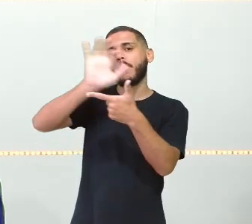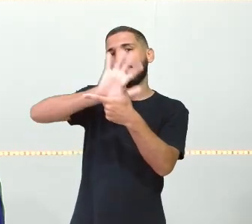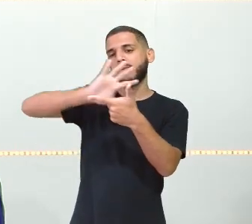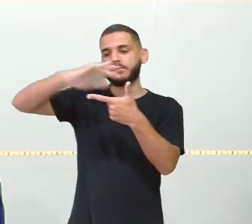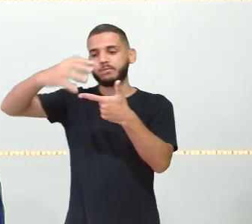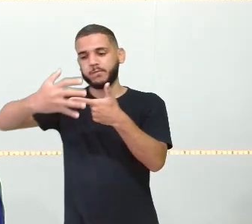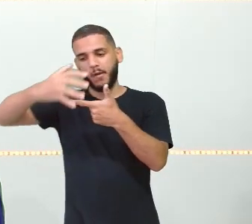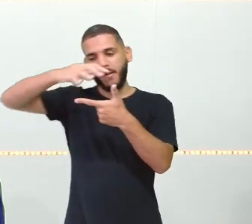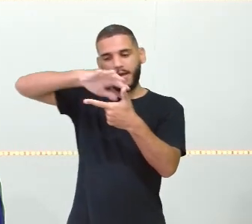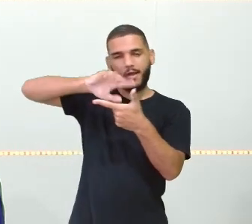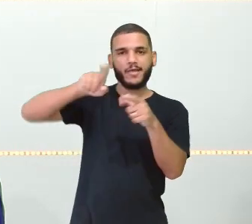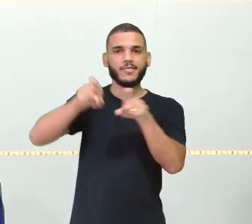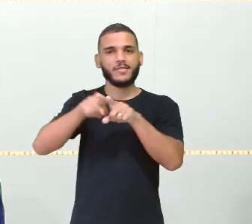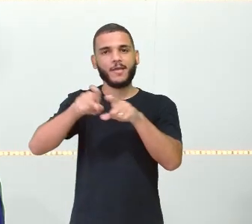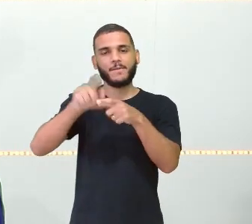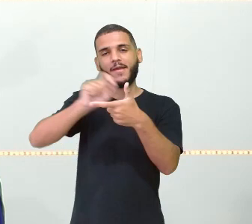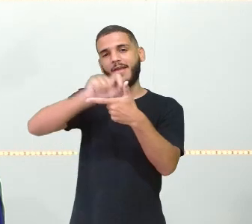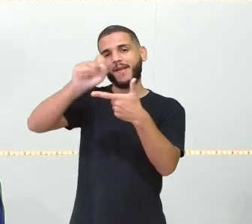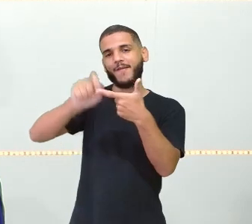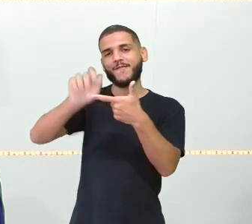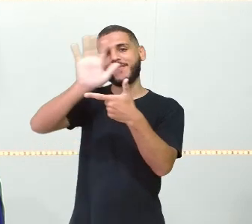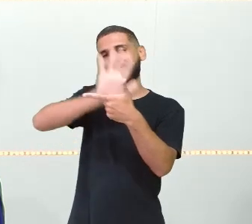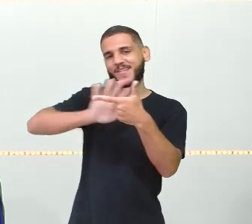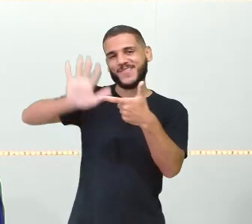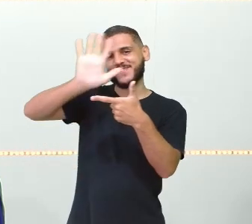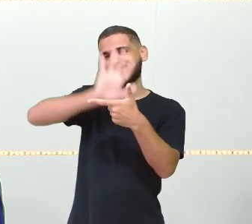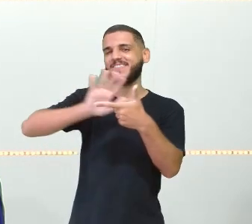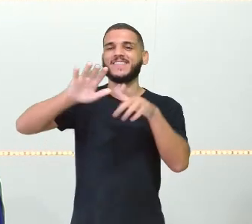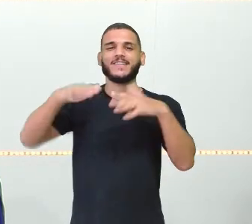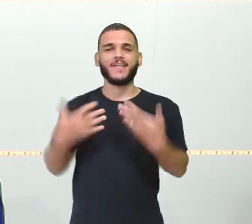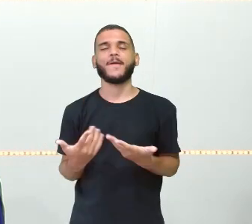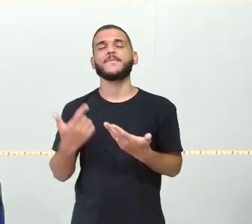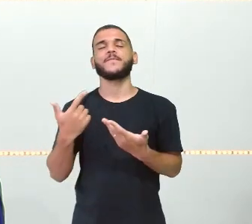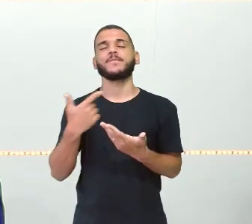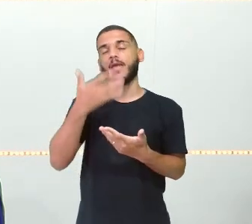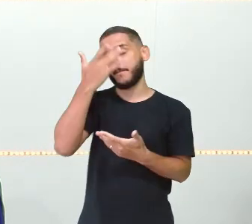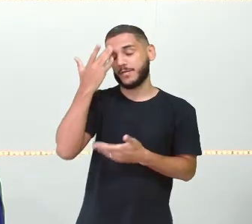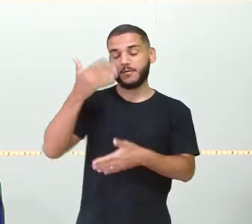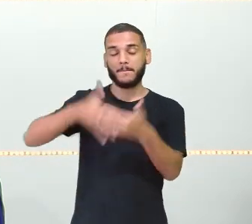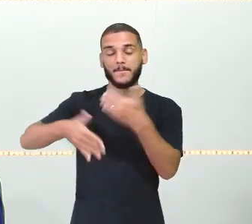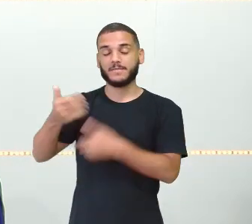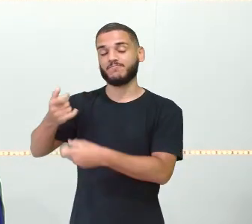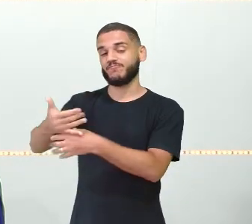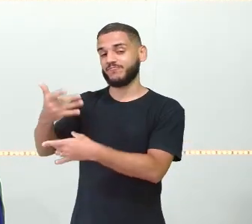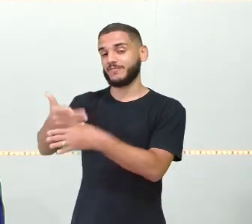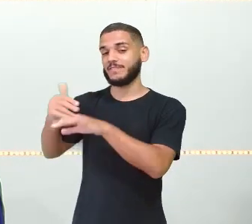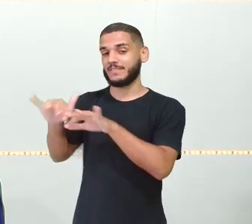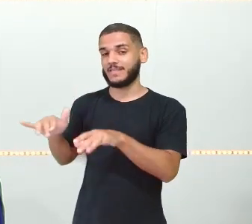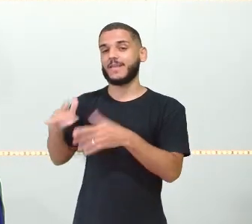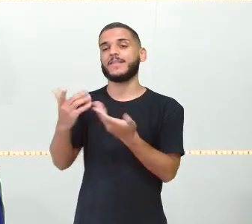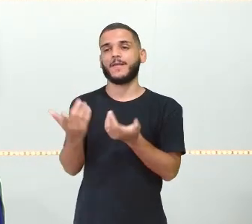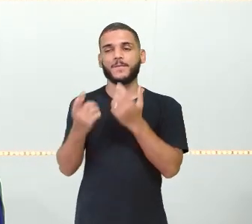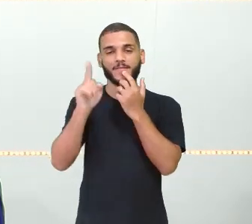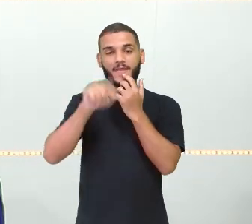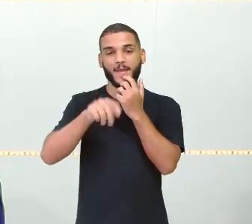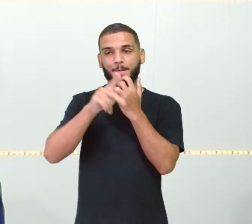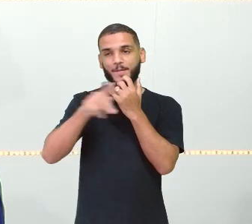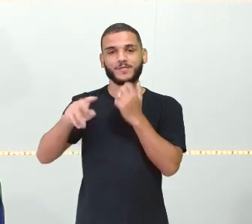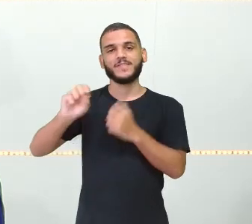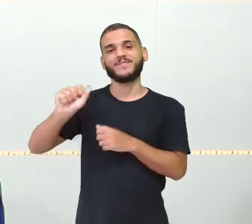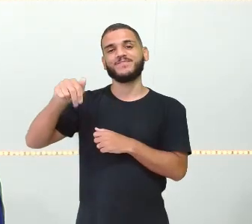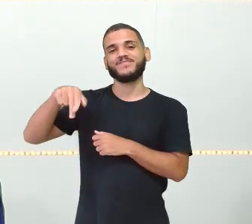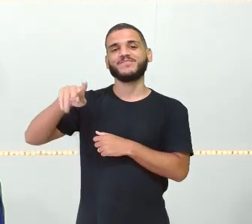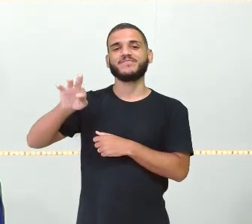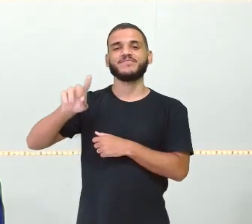planas, tá bom? Quem está lá no chat, que vai acompanhar a presença, né, e a participação aí dos estudantes, é a professora